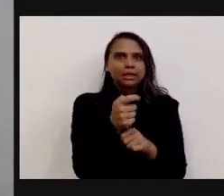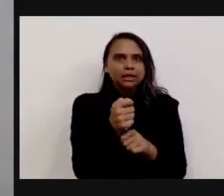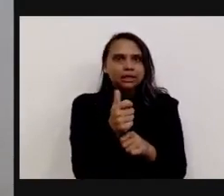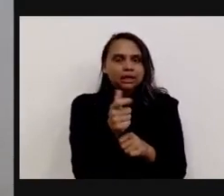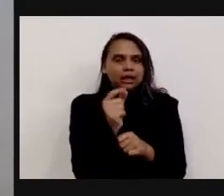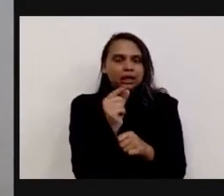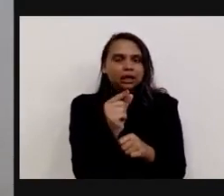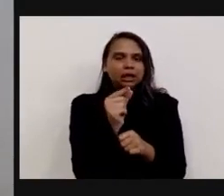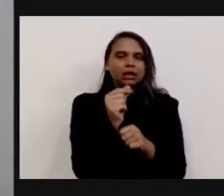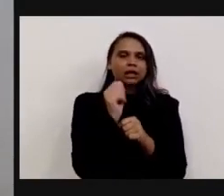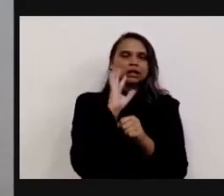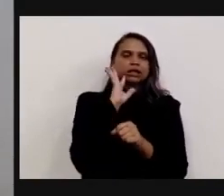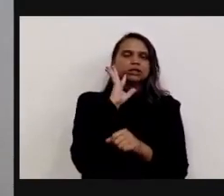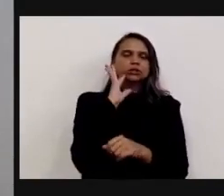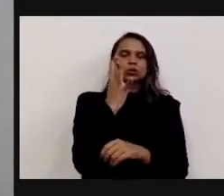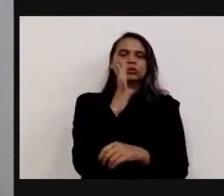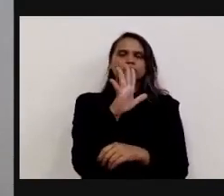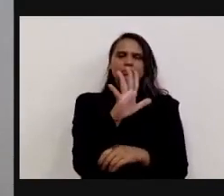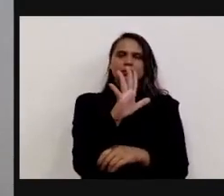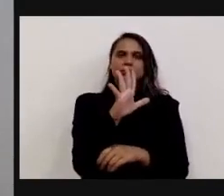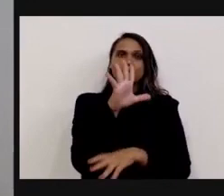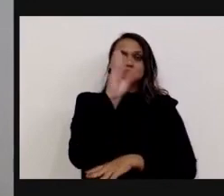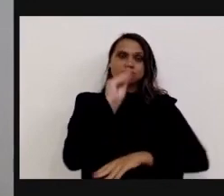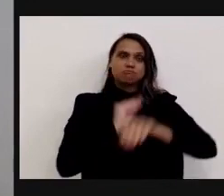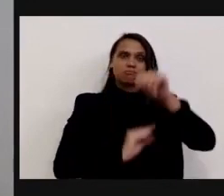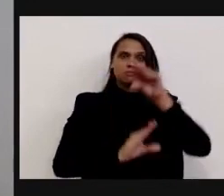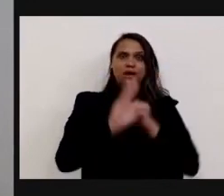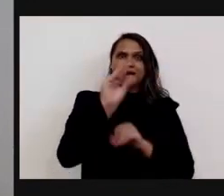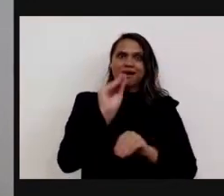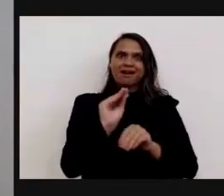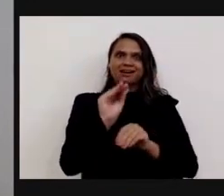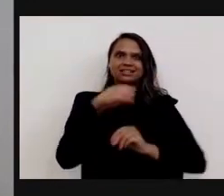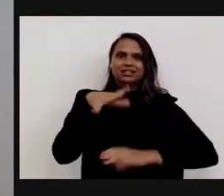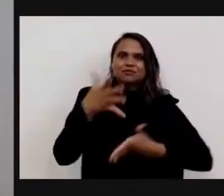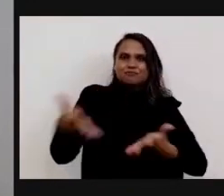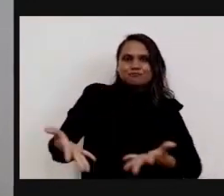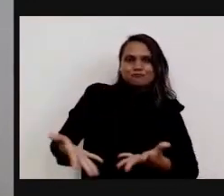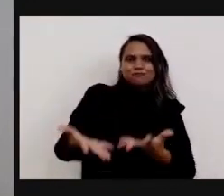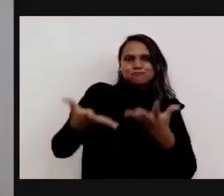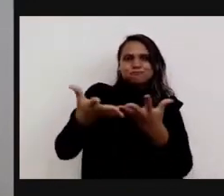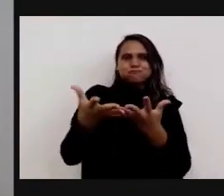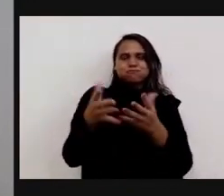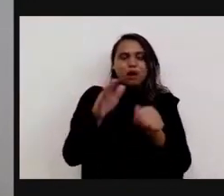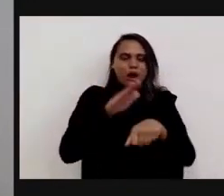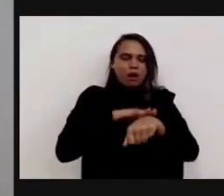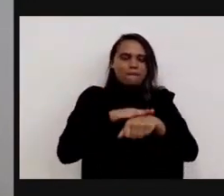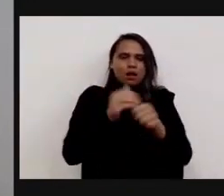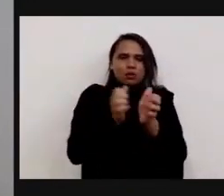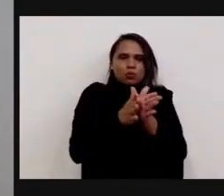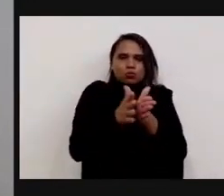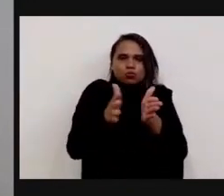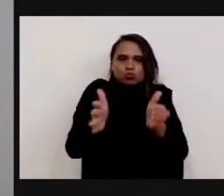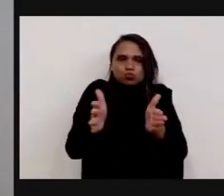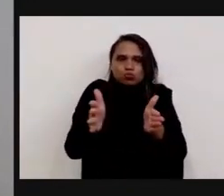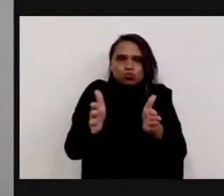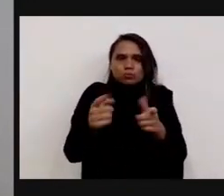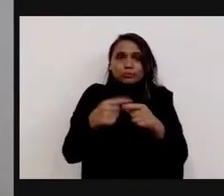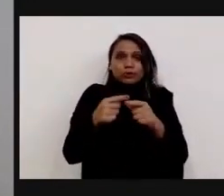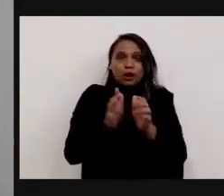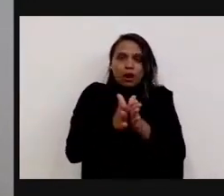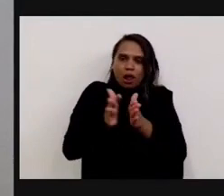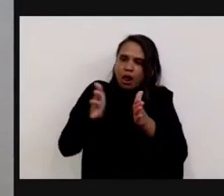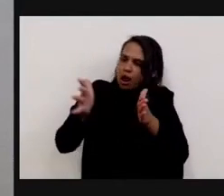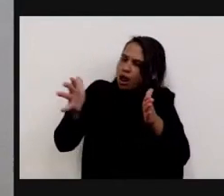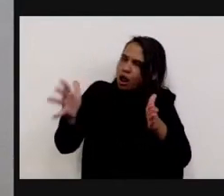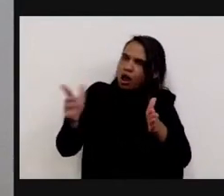importantes mas elas agem diretamente na nossa motivação na nossa engajamento no curto prazo porque no longo prazo que vai contar é o seu dia a